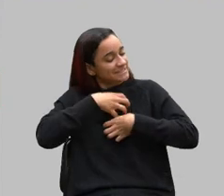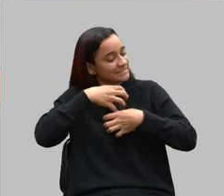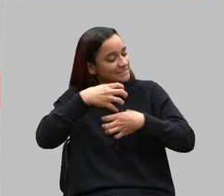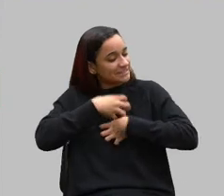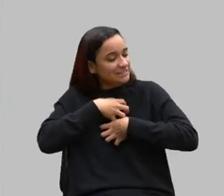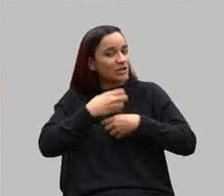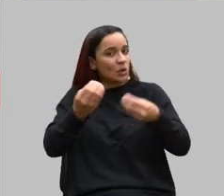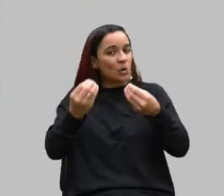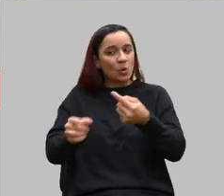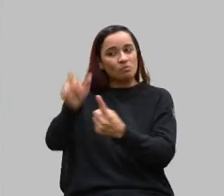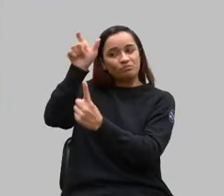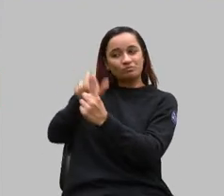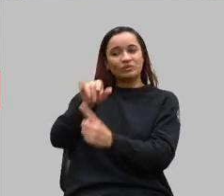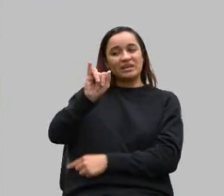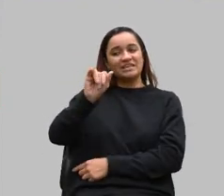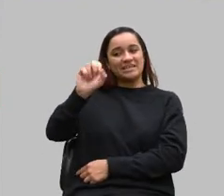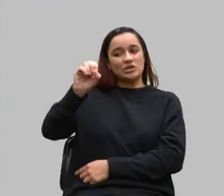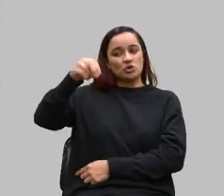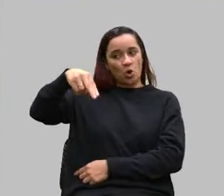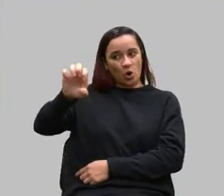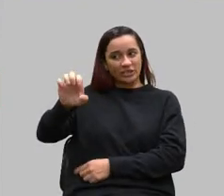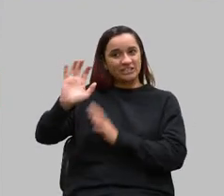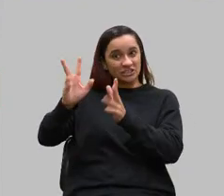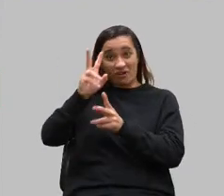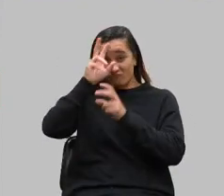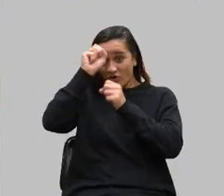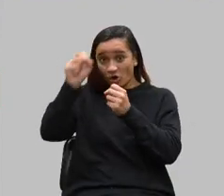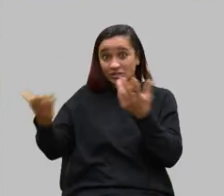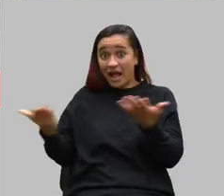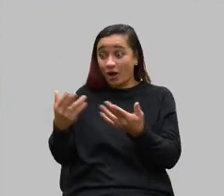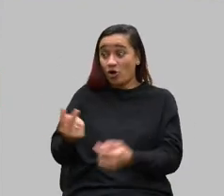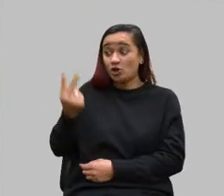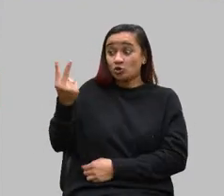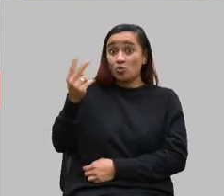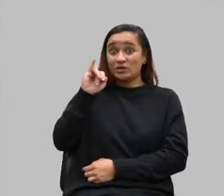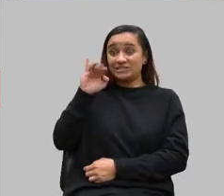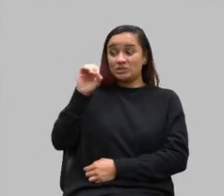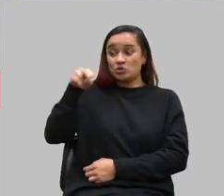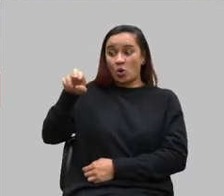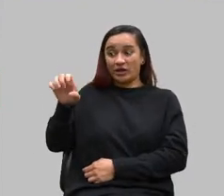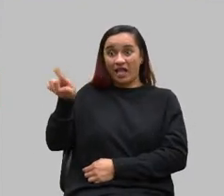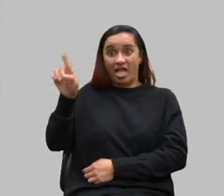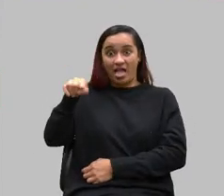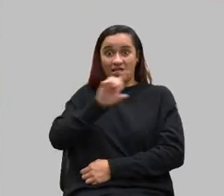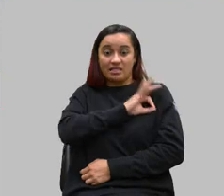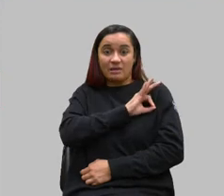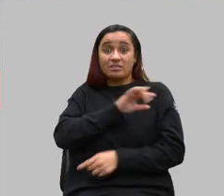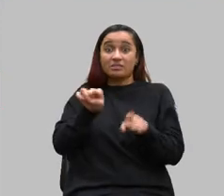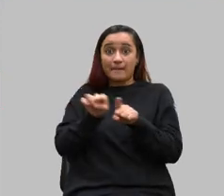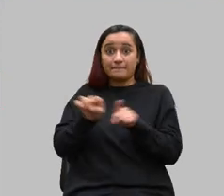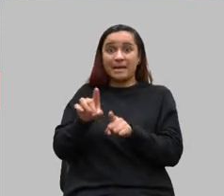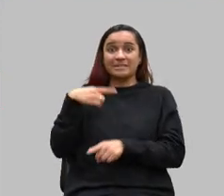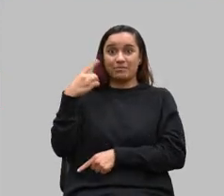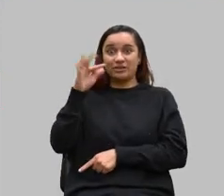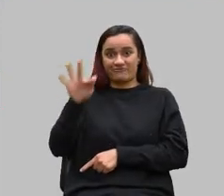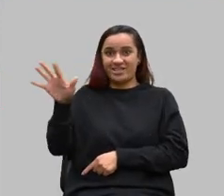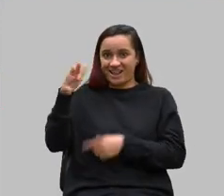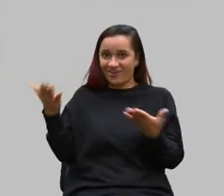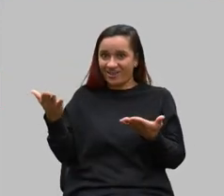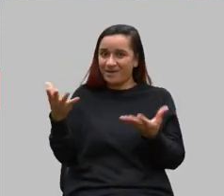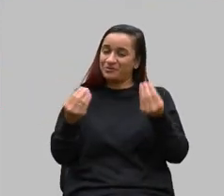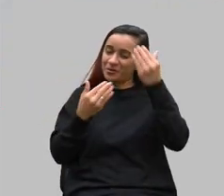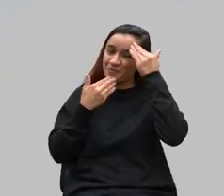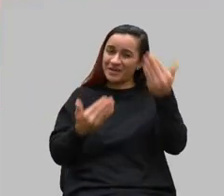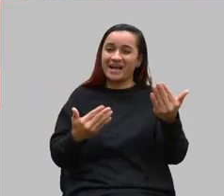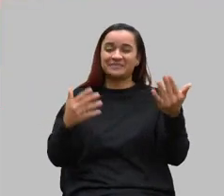i é desse jeito a outra Ione é delegada e deputada Federal Muito obrigado